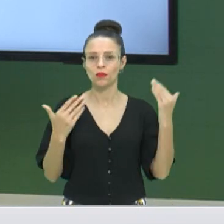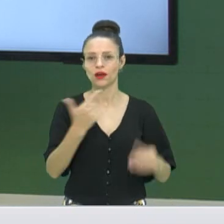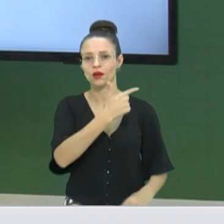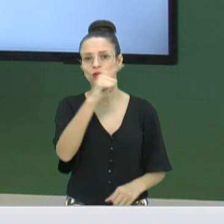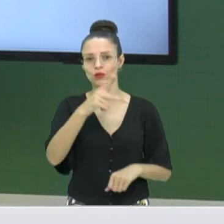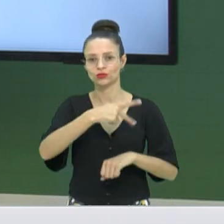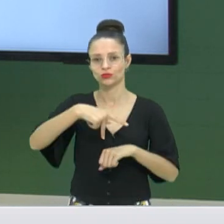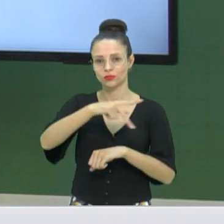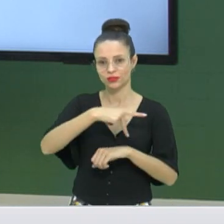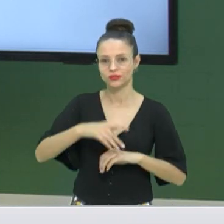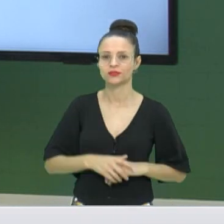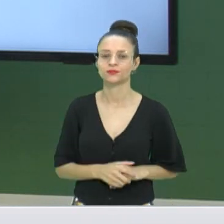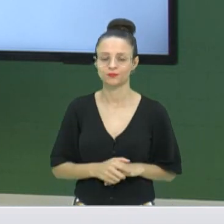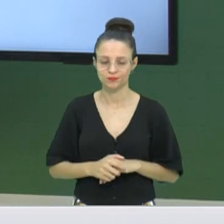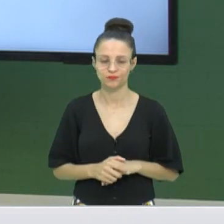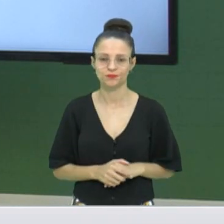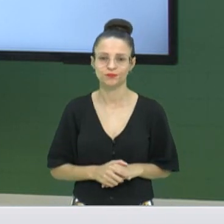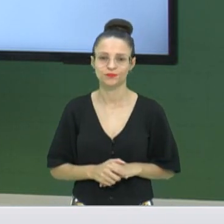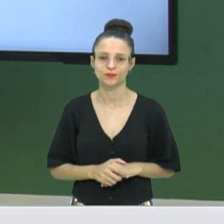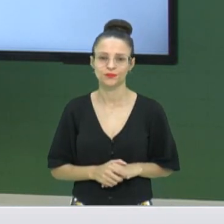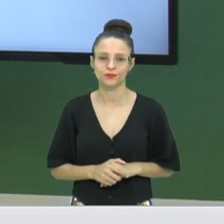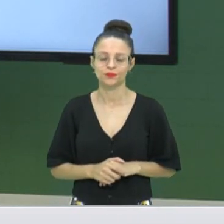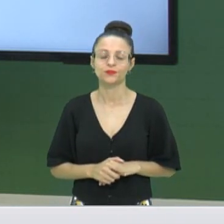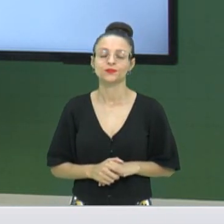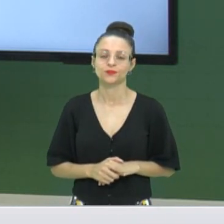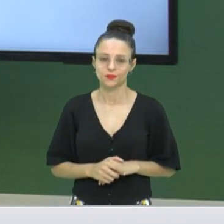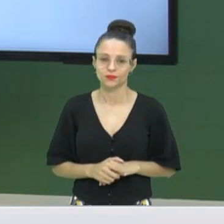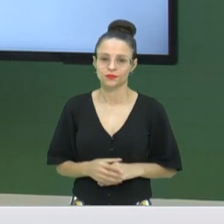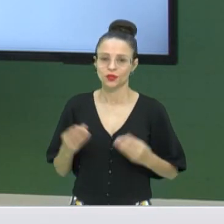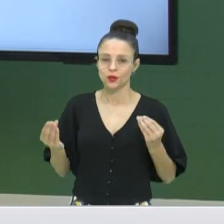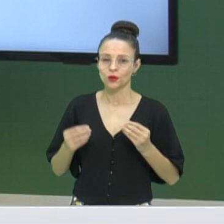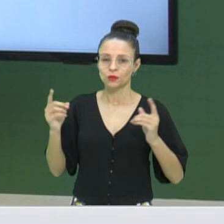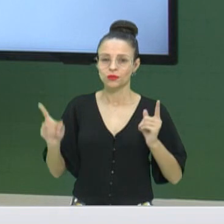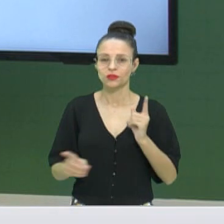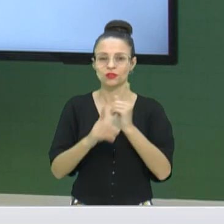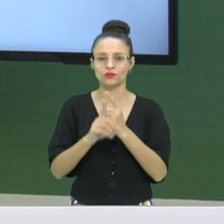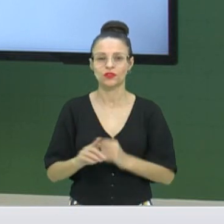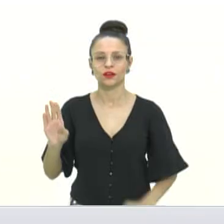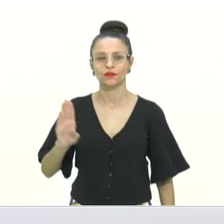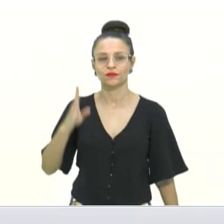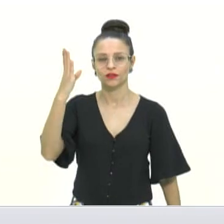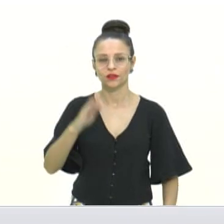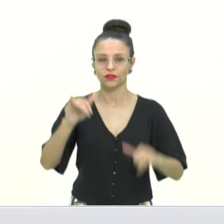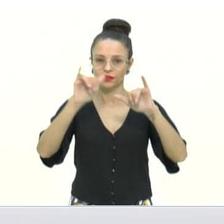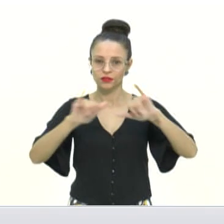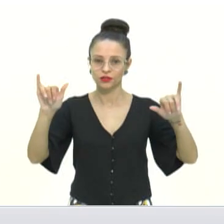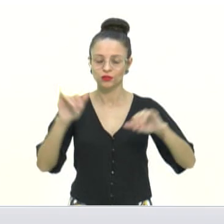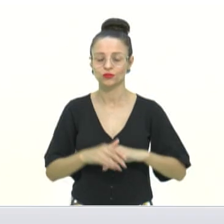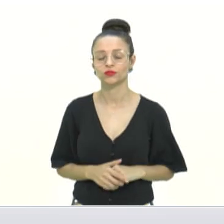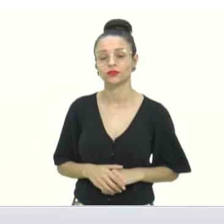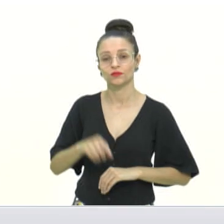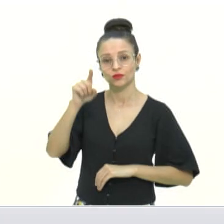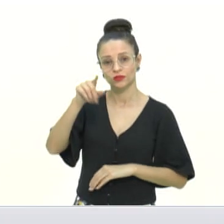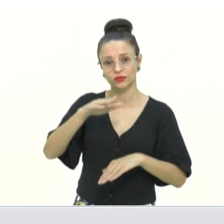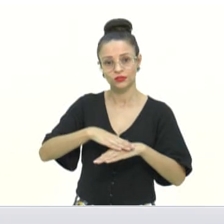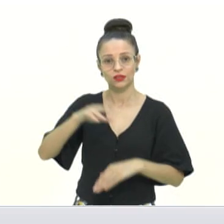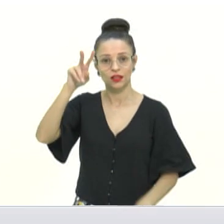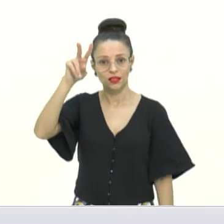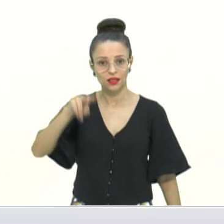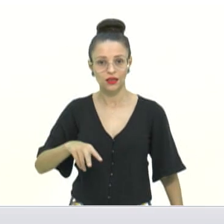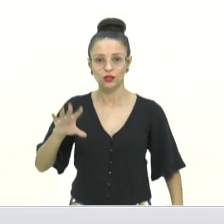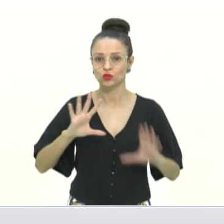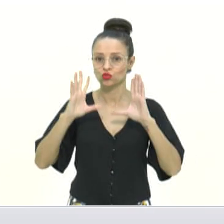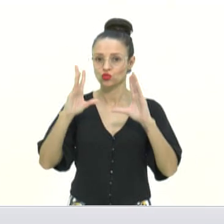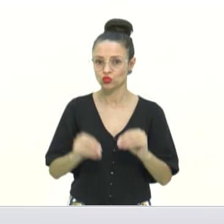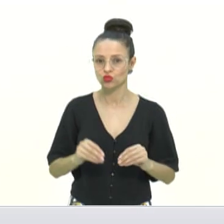outros nossos vizinhos aí, tá certo? Como identificar uma fake news, professora? Leia a notícia